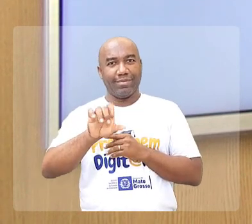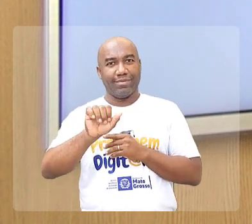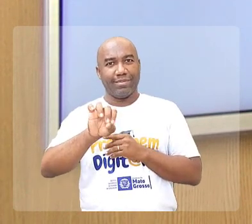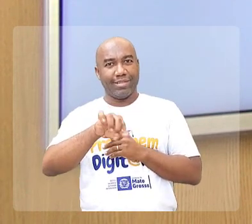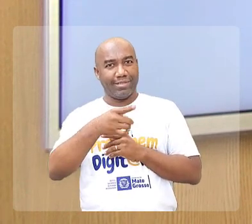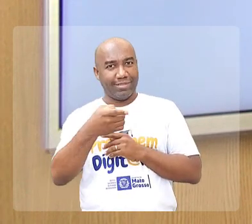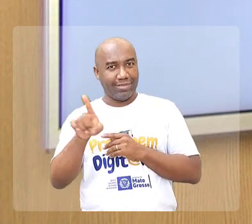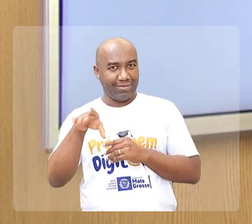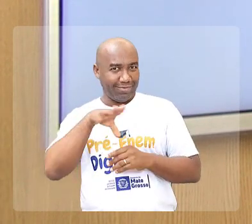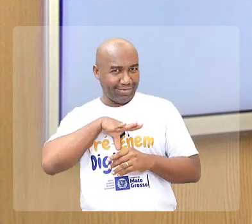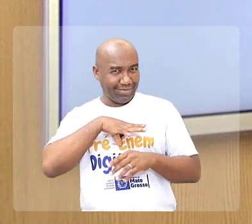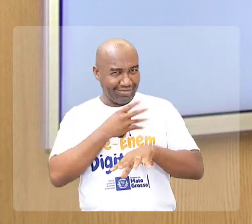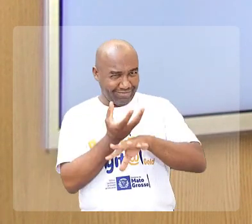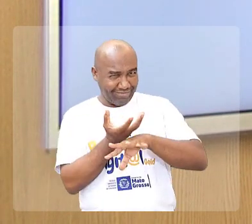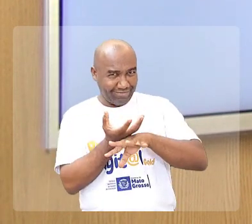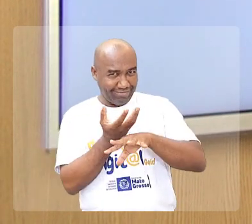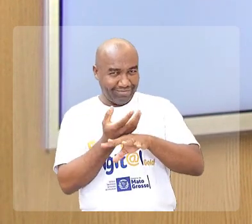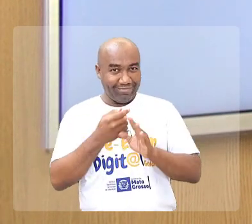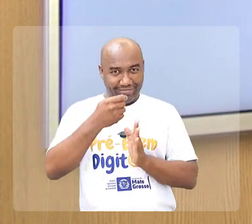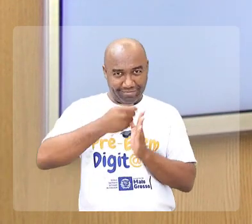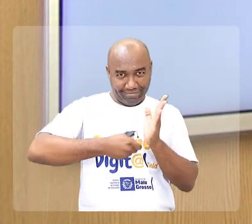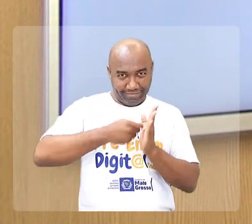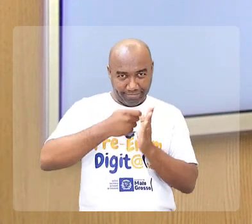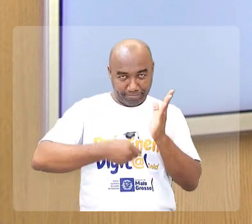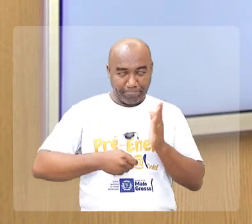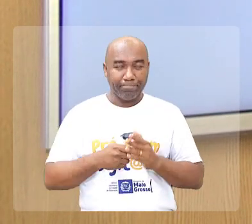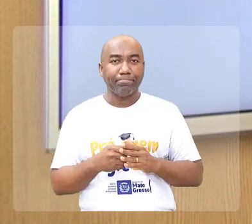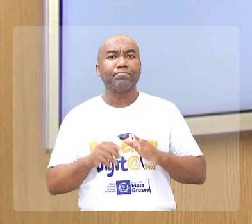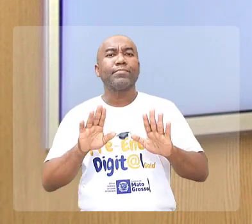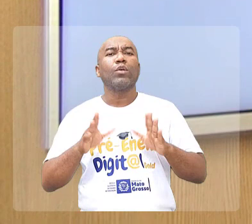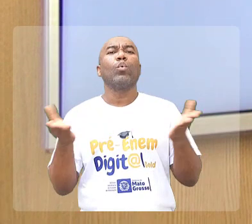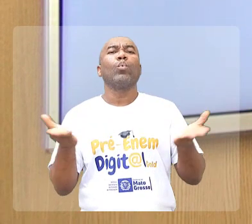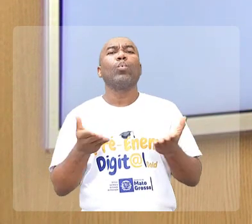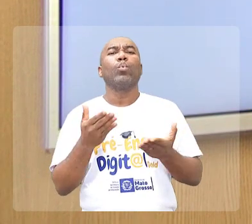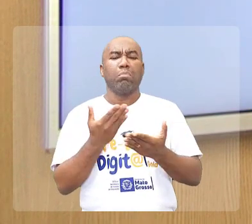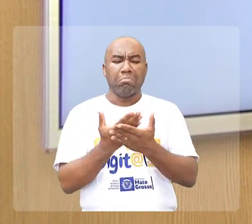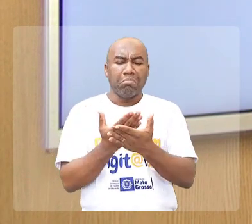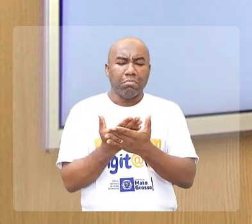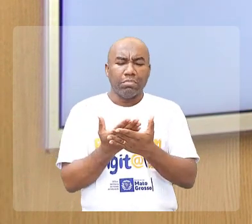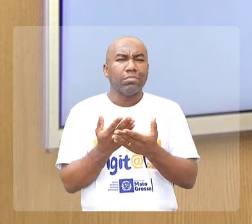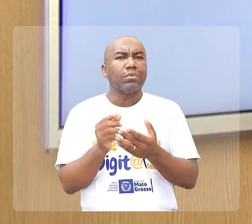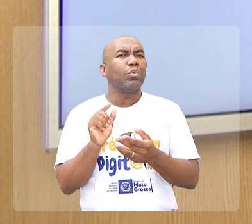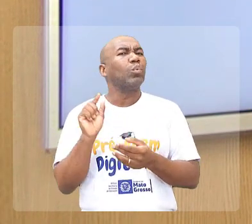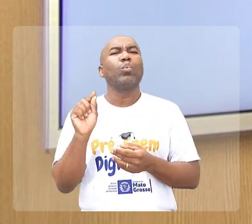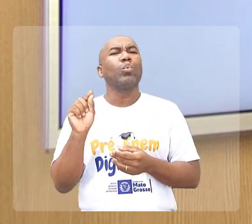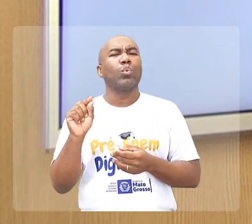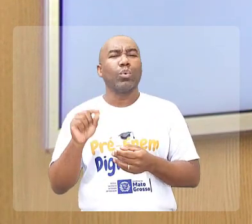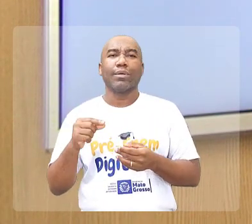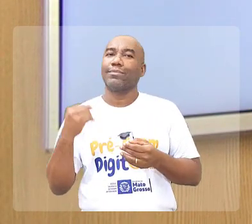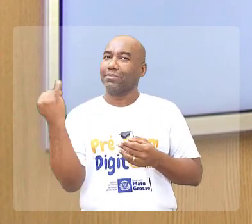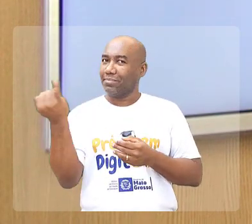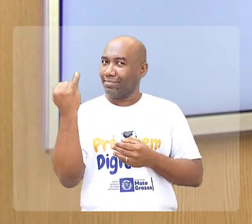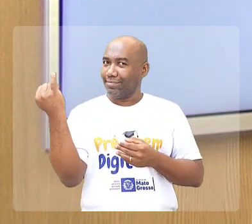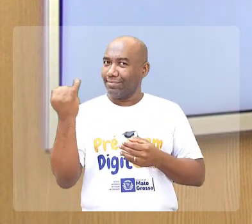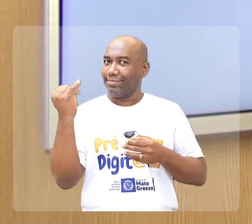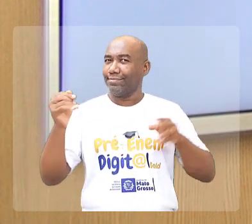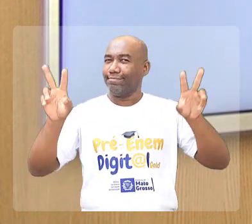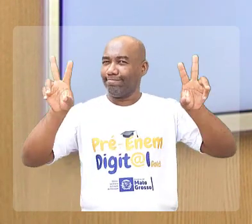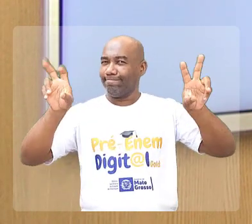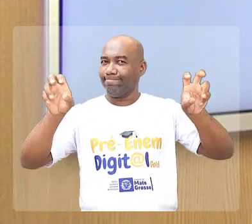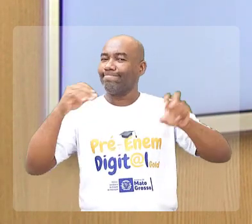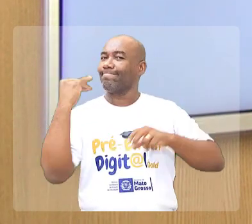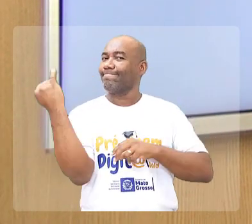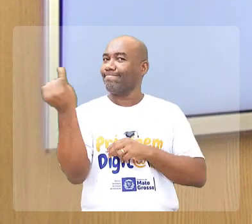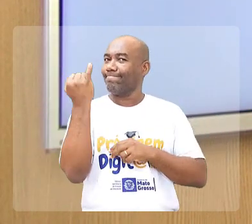na nossa jornada pelo conhecimento. A aula de hoje é de um assunto muito, muito